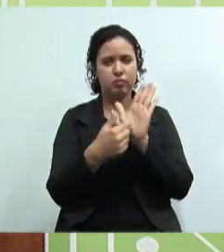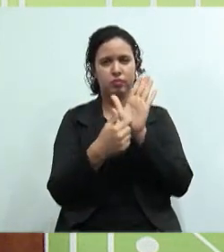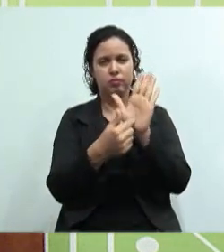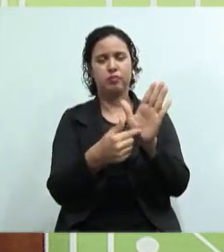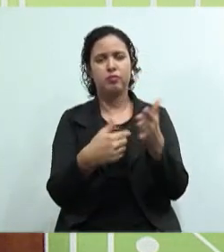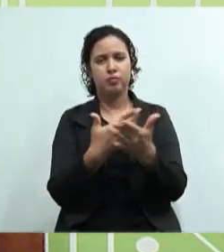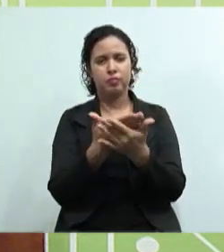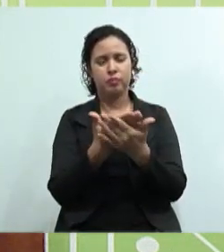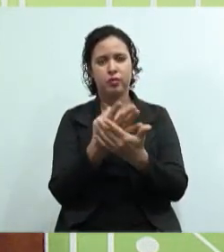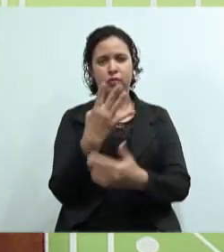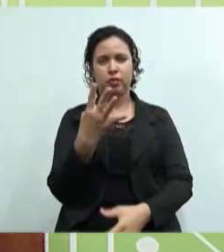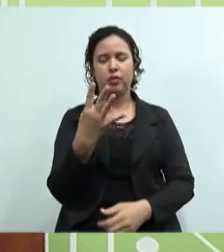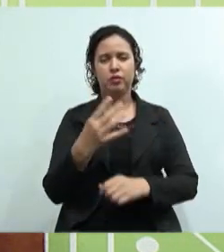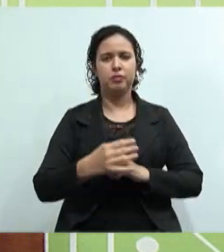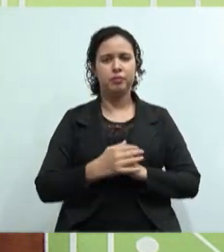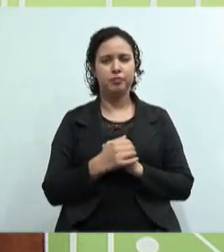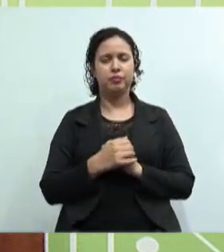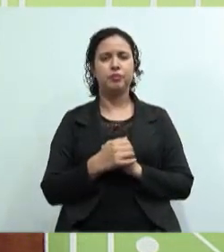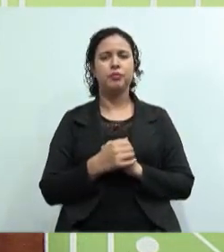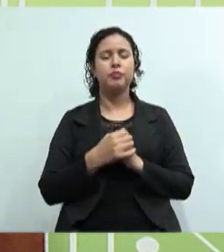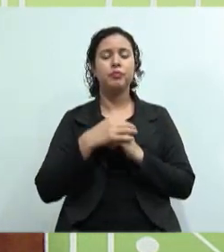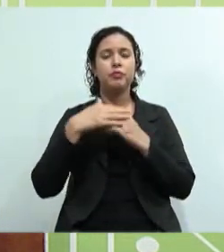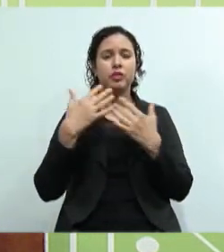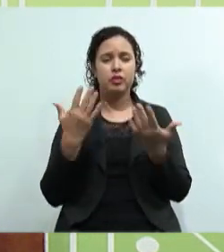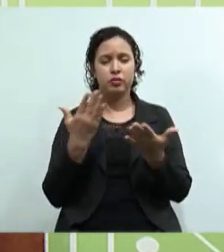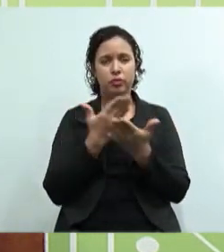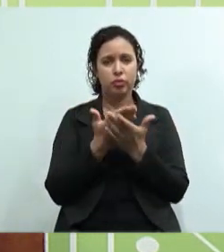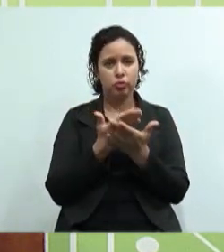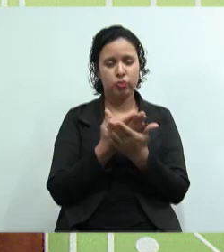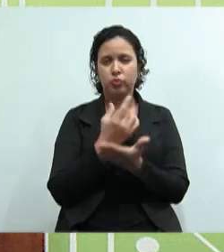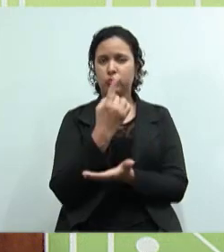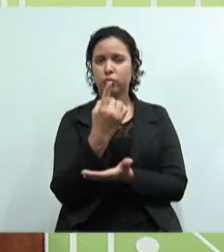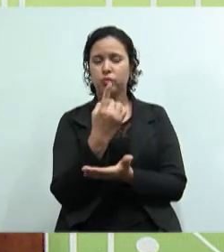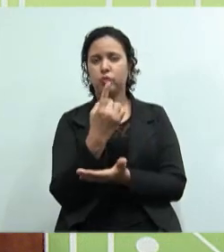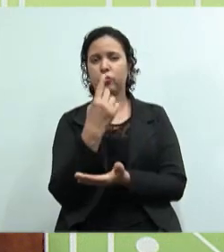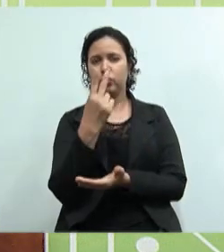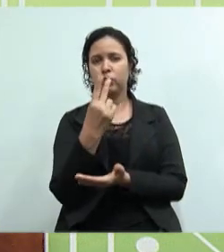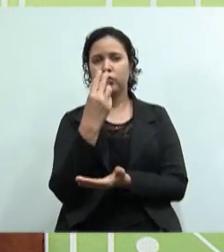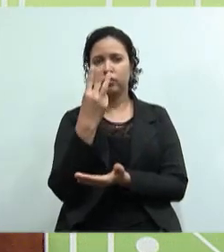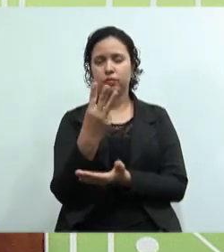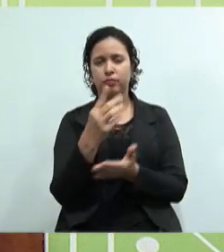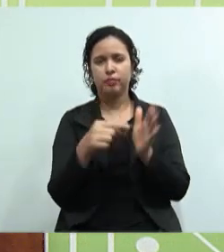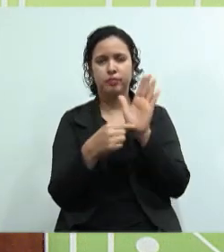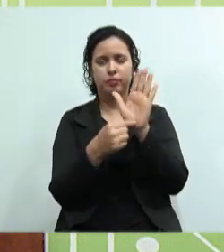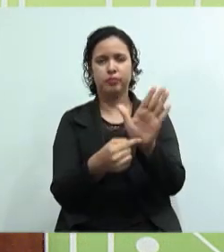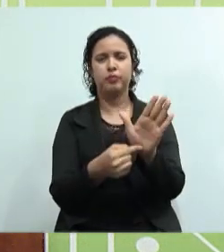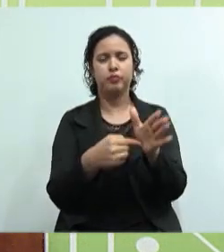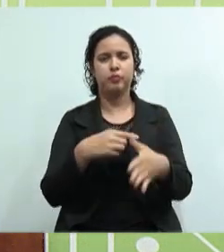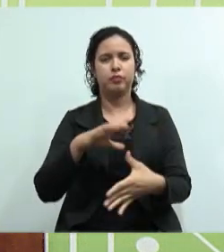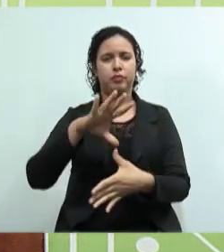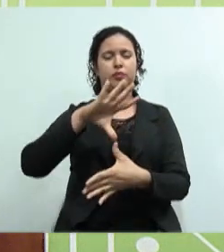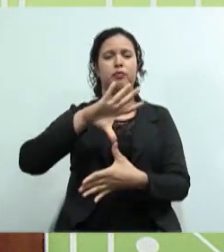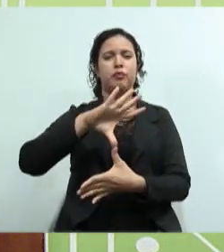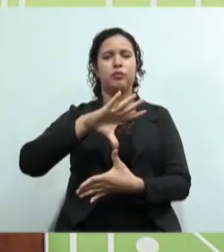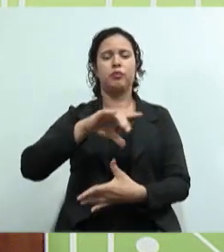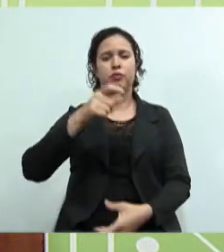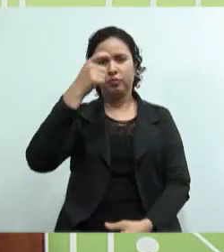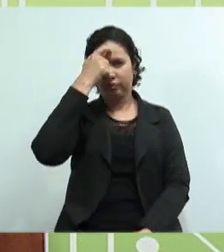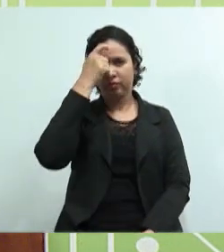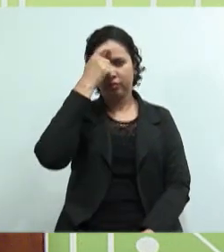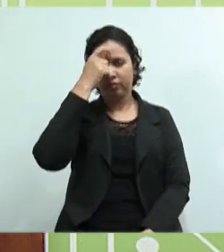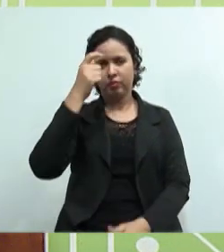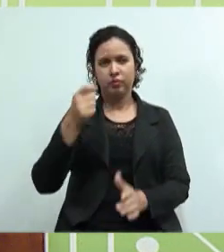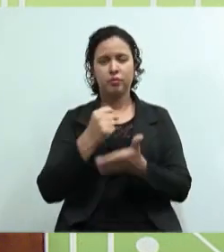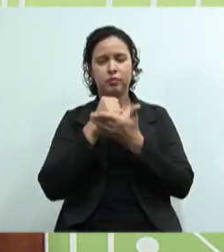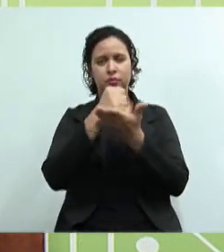4. Então, na aula 1, na aula 2, na aula 3, eu vou apresentar para vocês o mapa mental para auxiliar vocês na